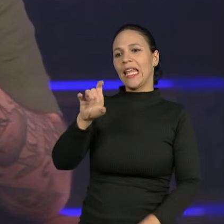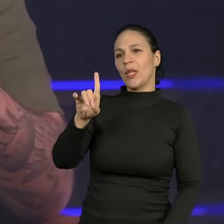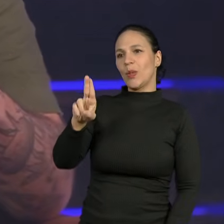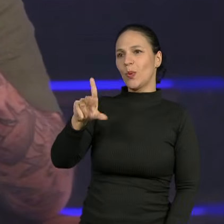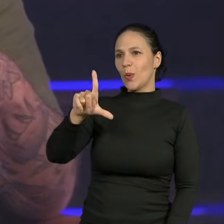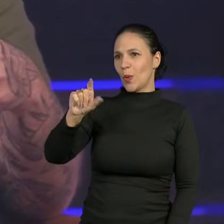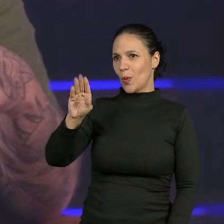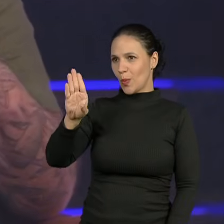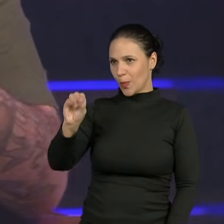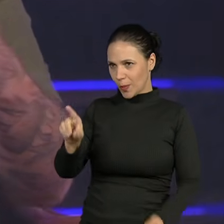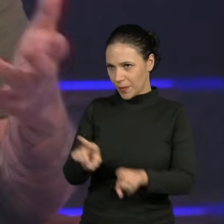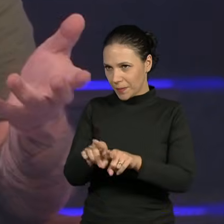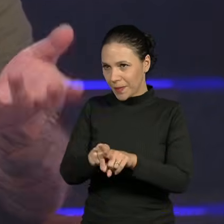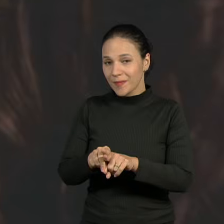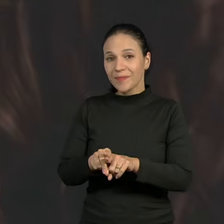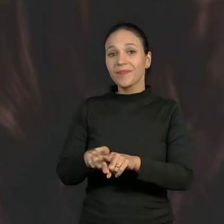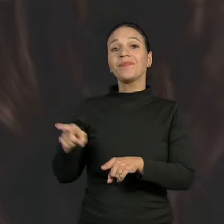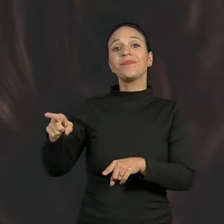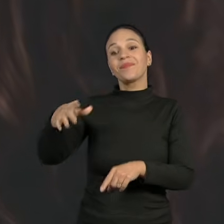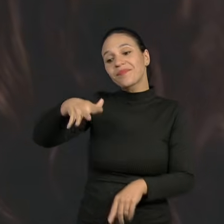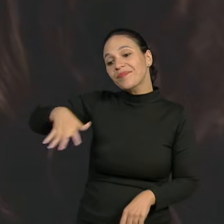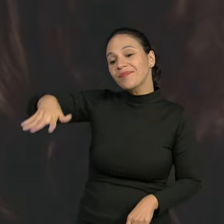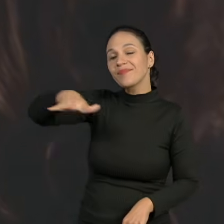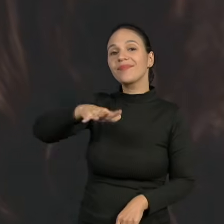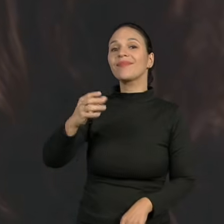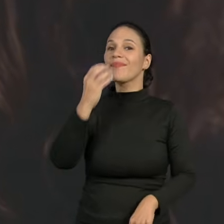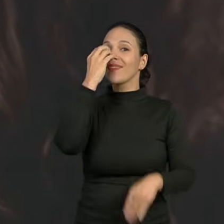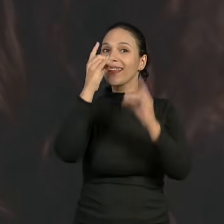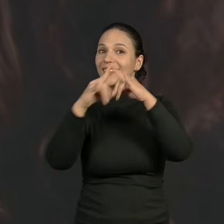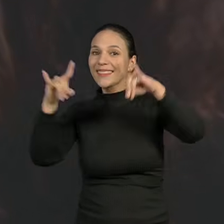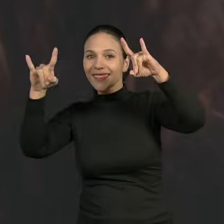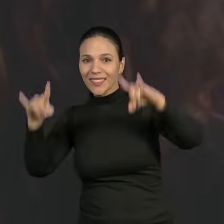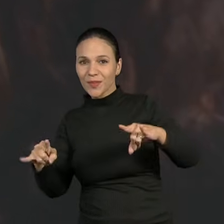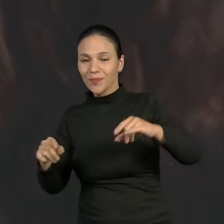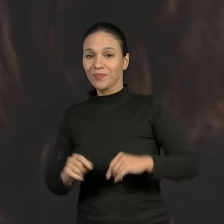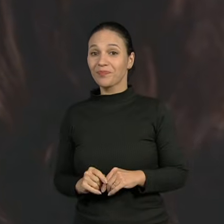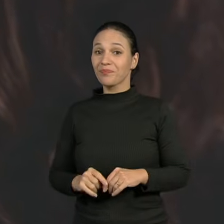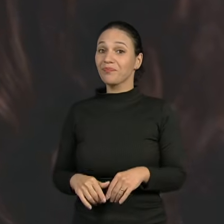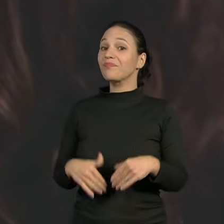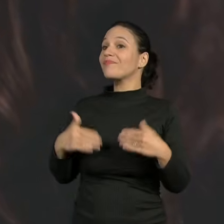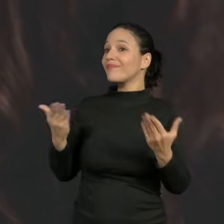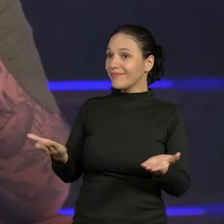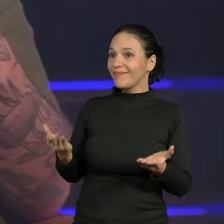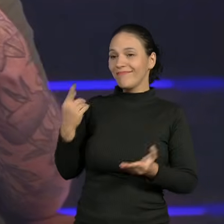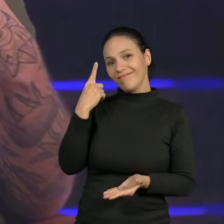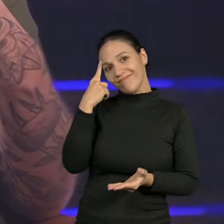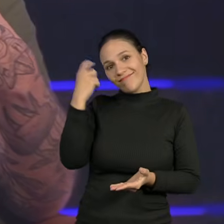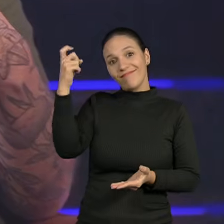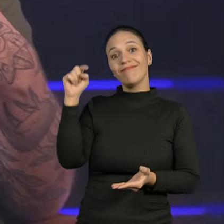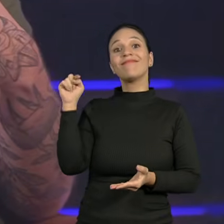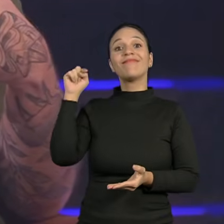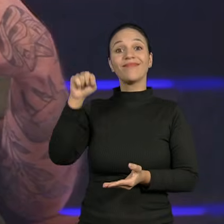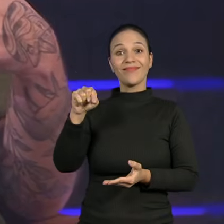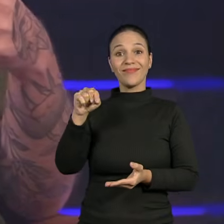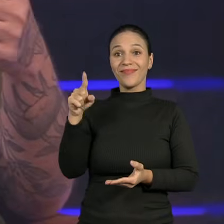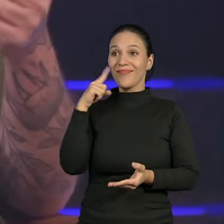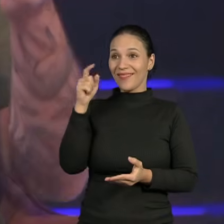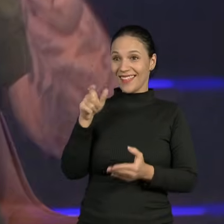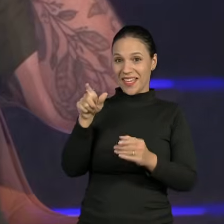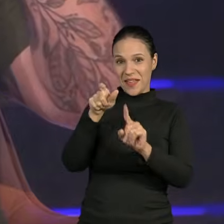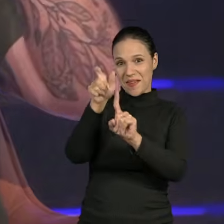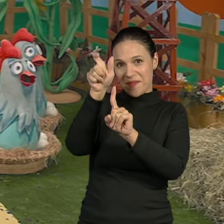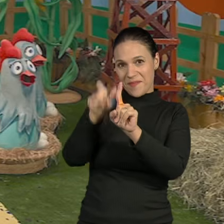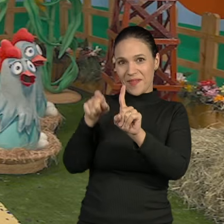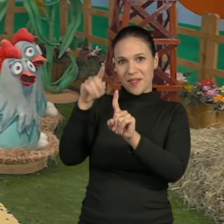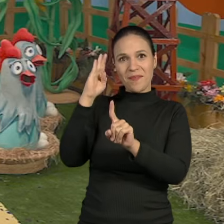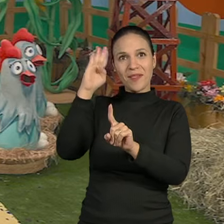né? E ambientada toda no universo do circo. Então a gente criou o Bita, ele tem essa característica,